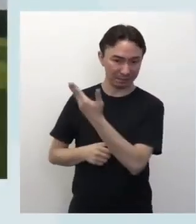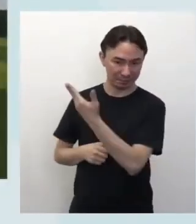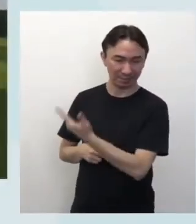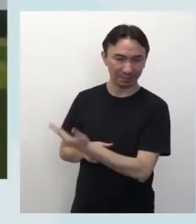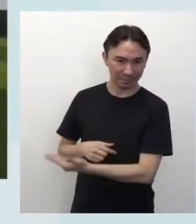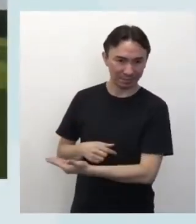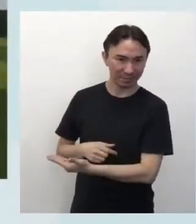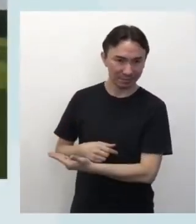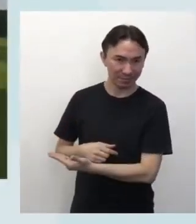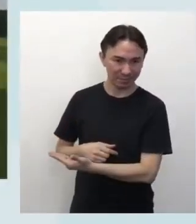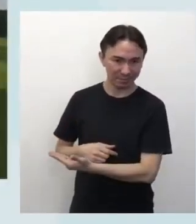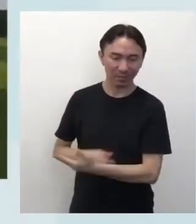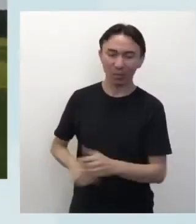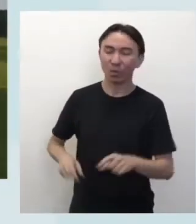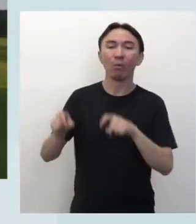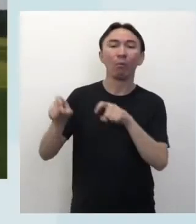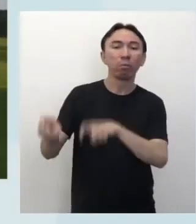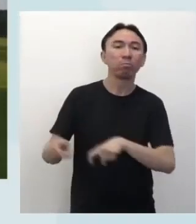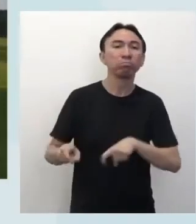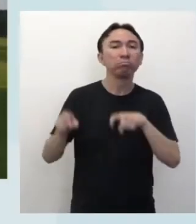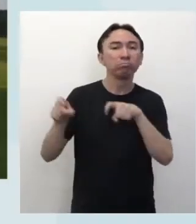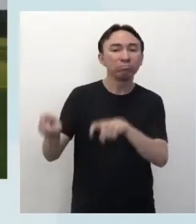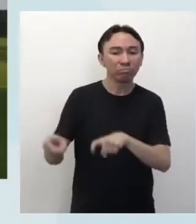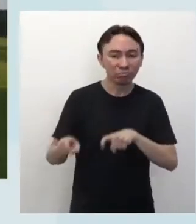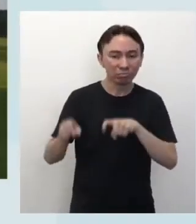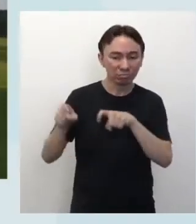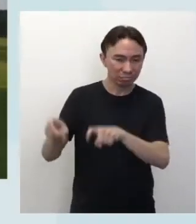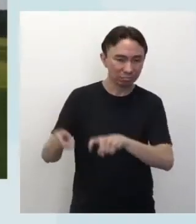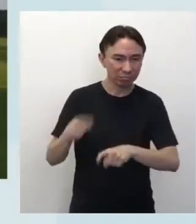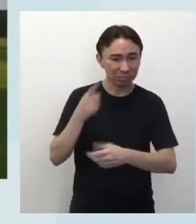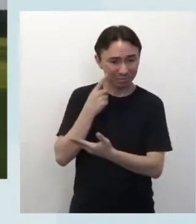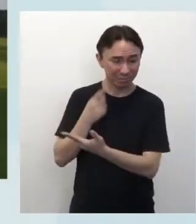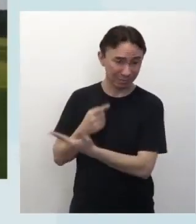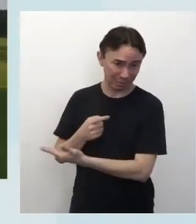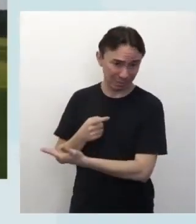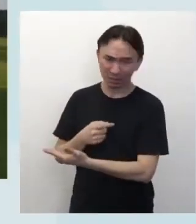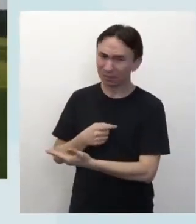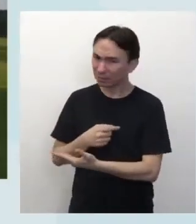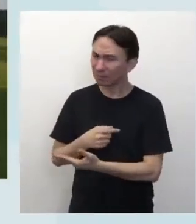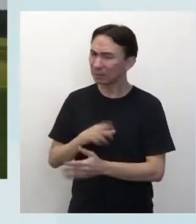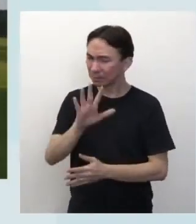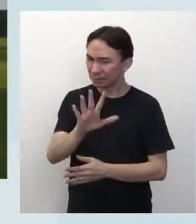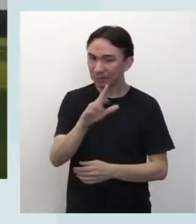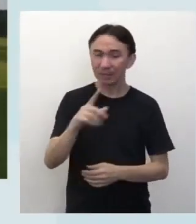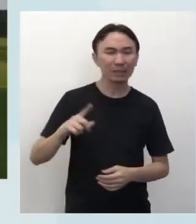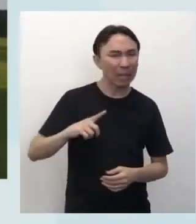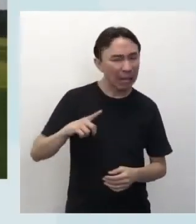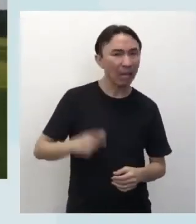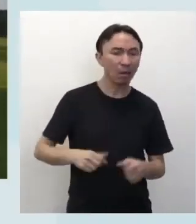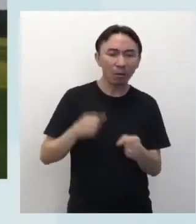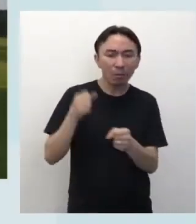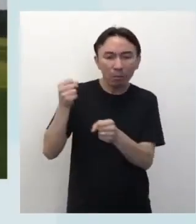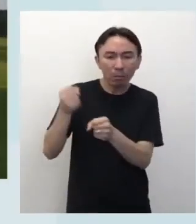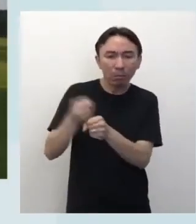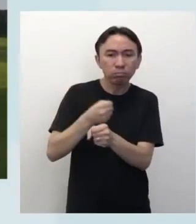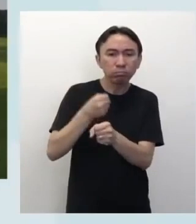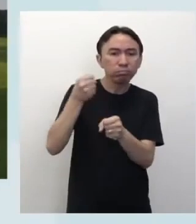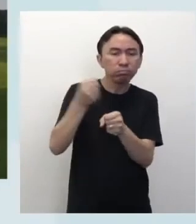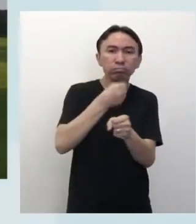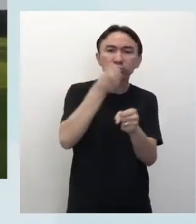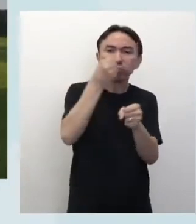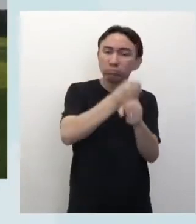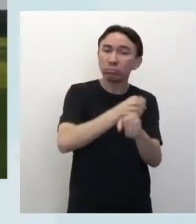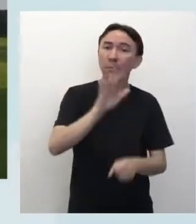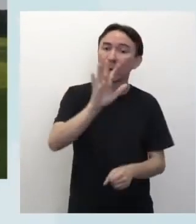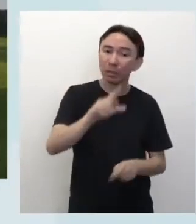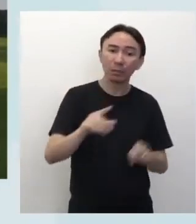alguns professores e alunos, né? E nessa paisagem ela é interessante, porque tem a construção, mas nós também temos aí uma paisagem